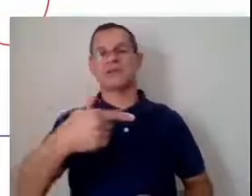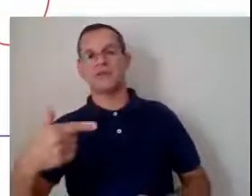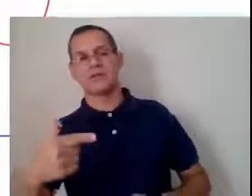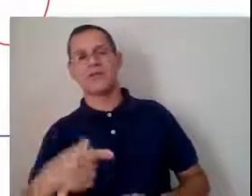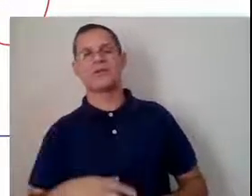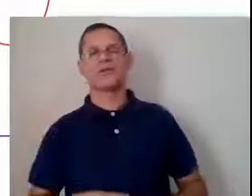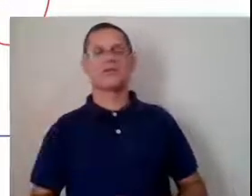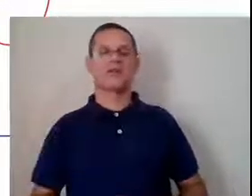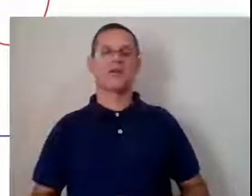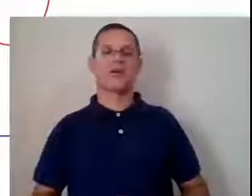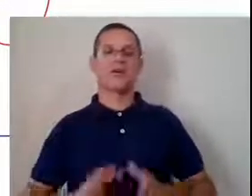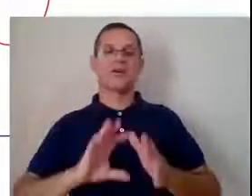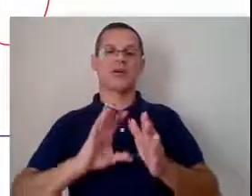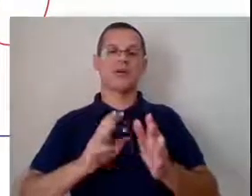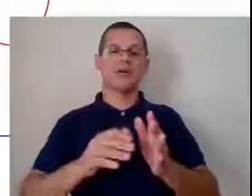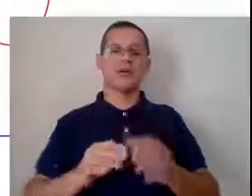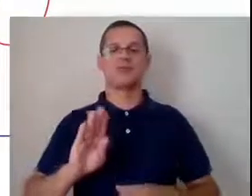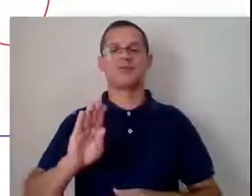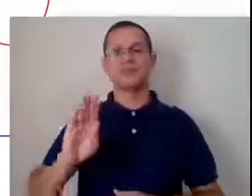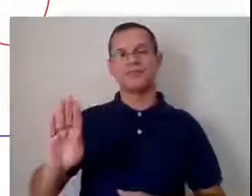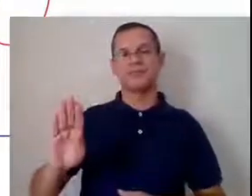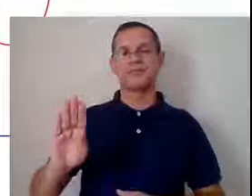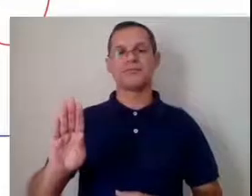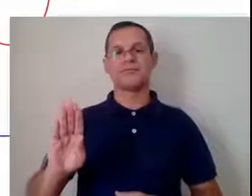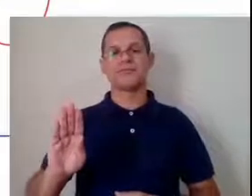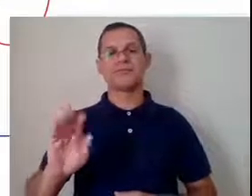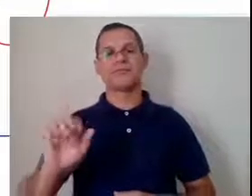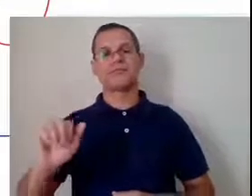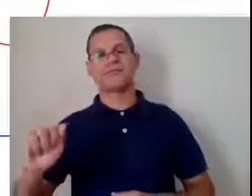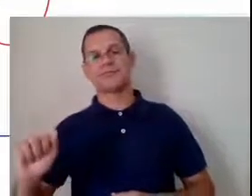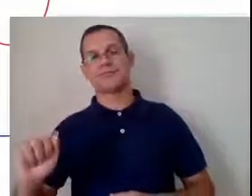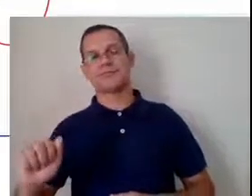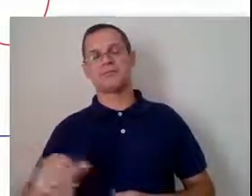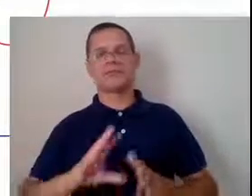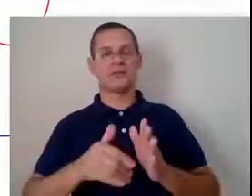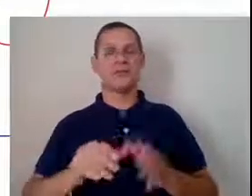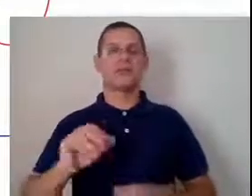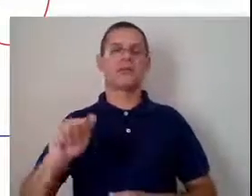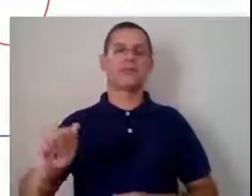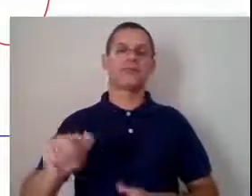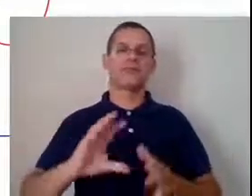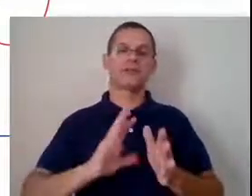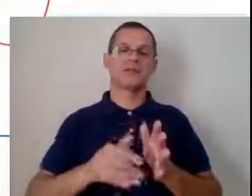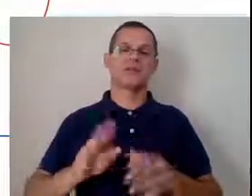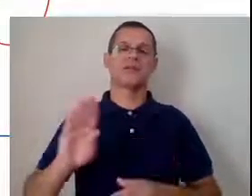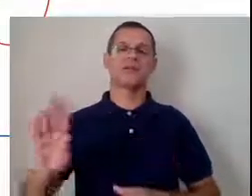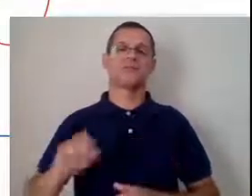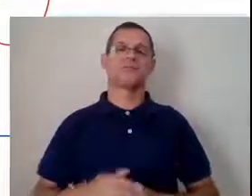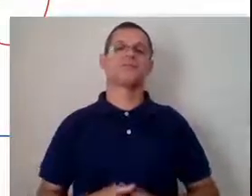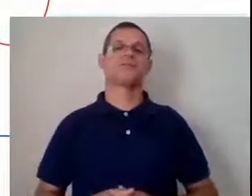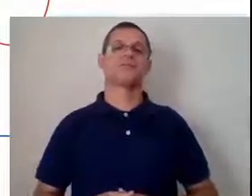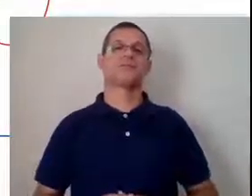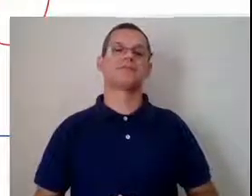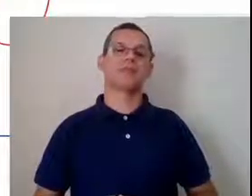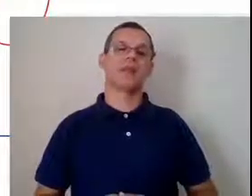que pertenciam ao banco A e B. Esse aqui é o banco de dados A, banco de dados B.